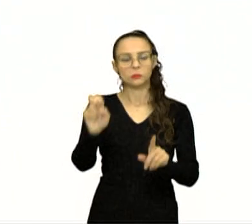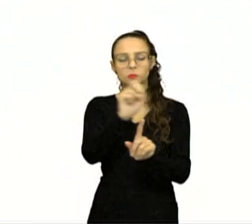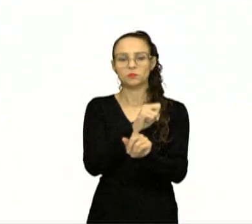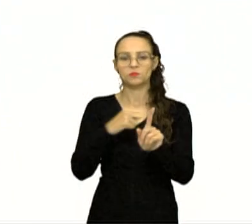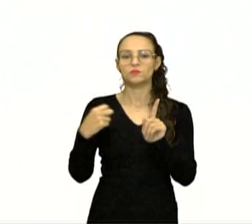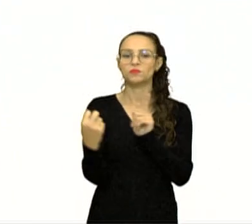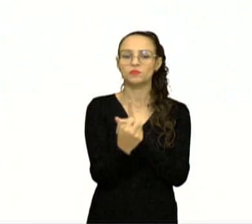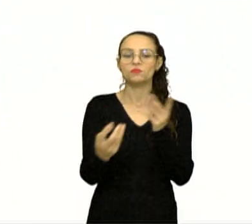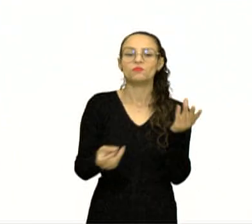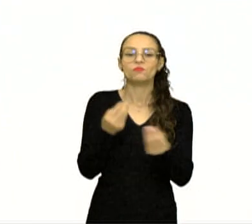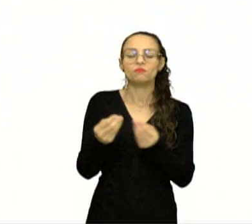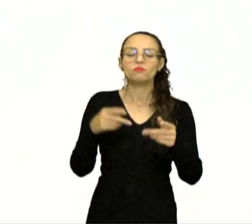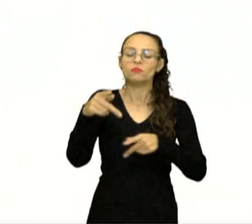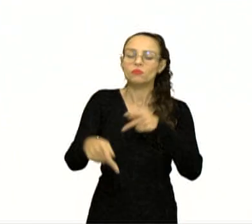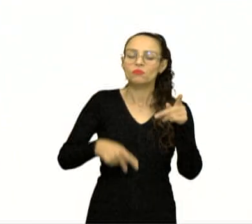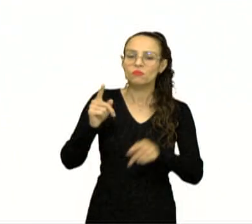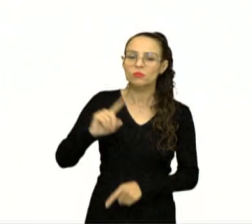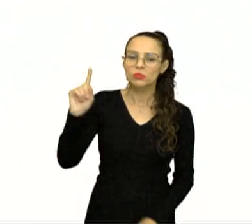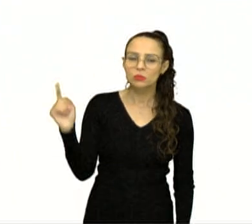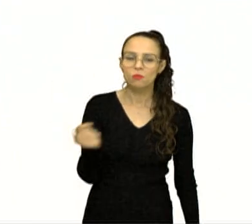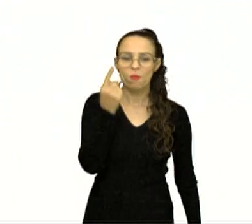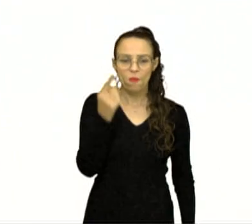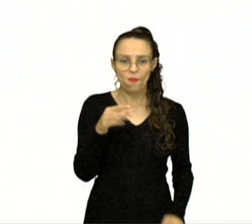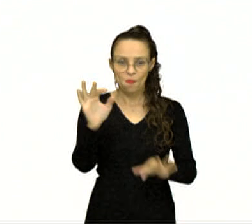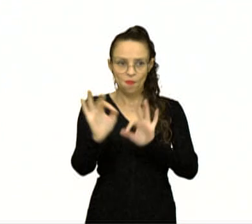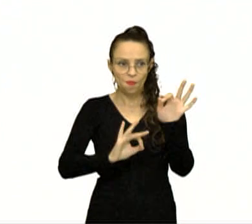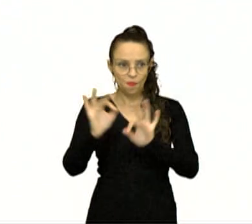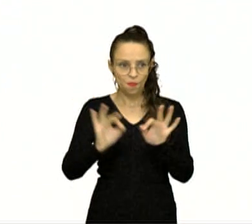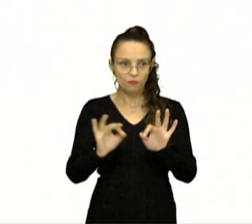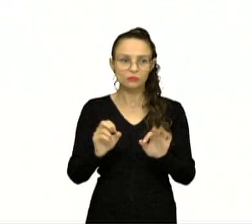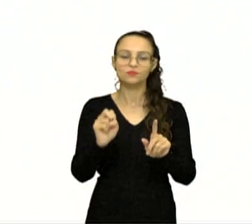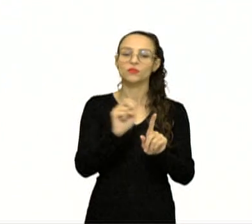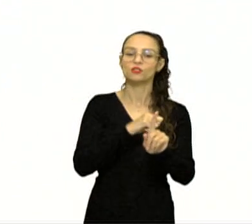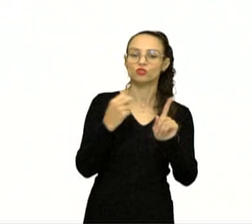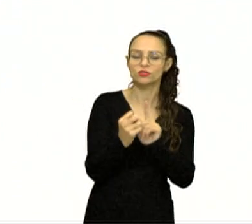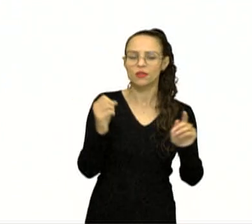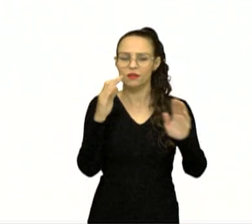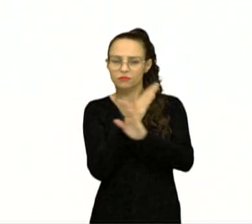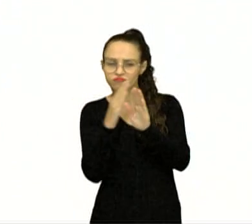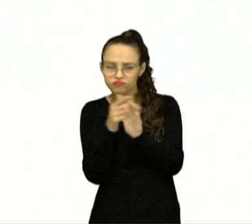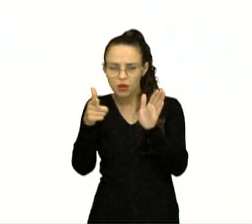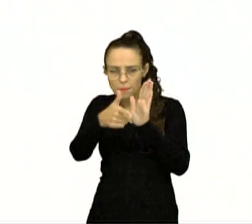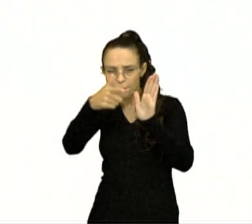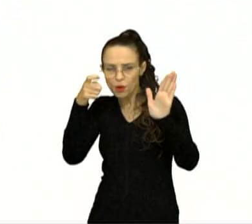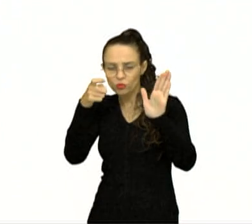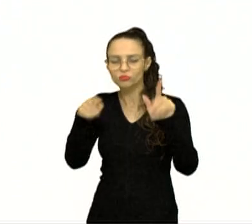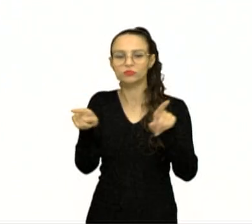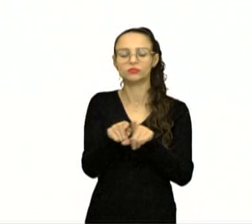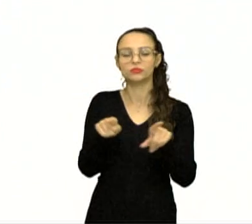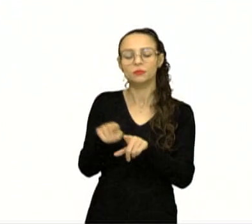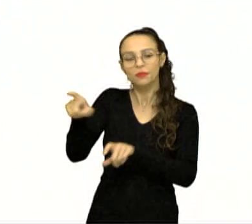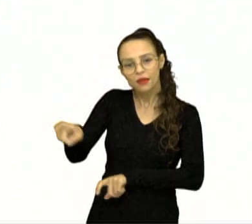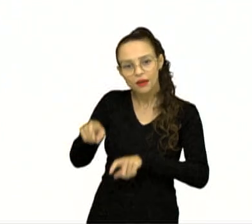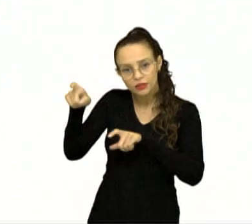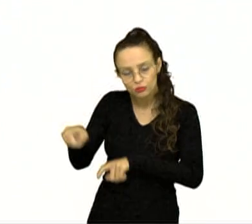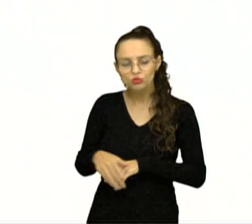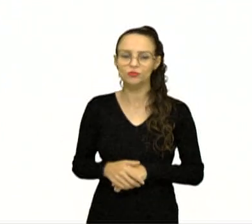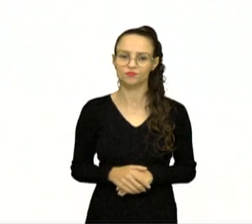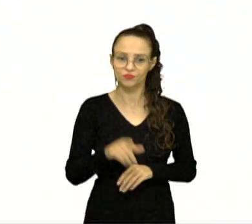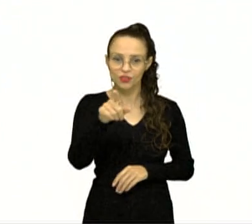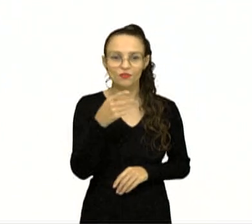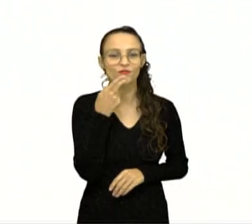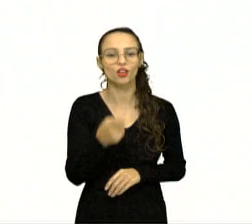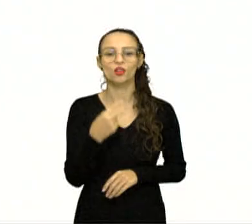Sociedades, como os povos originários estavam organizados? Sociedades de caçadores, coletores e agricultores. Agora sim. Ah, professor, mas você acabou de falar para